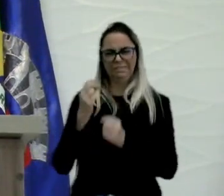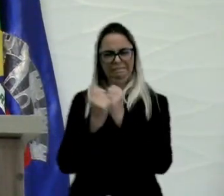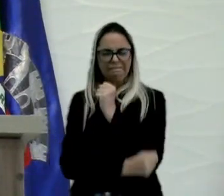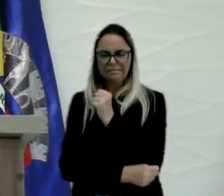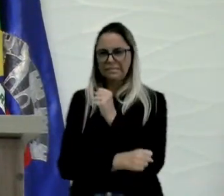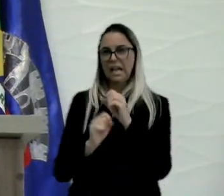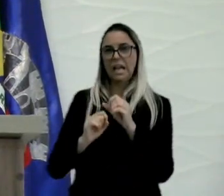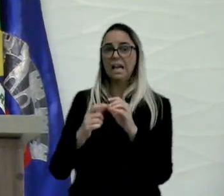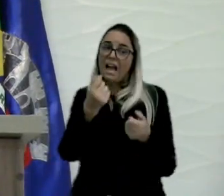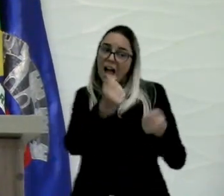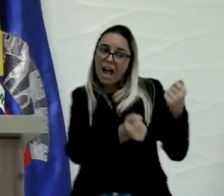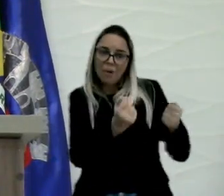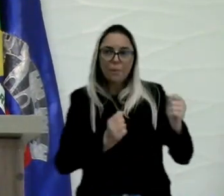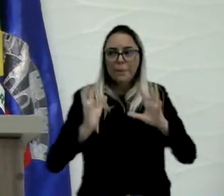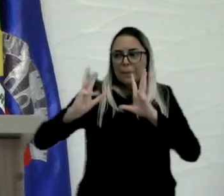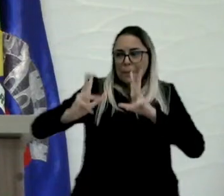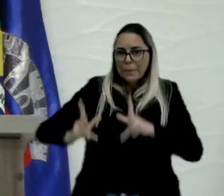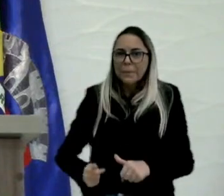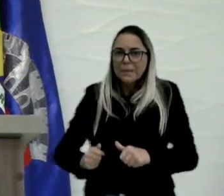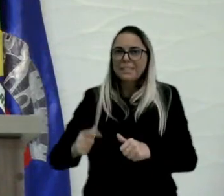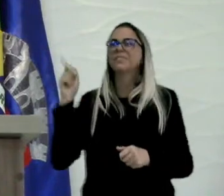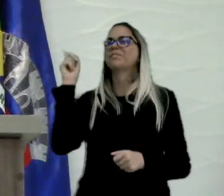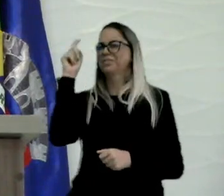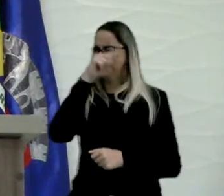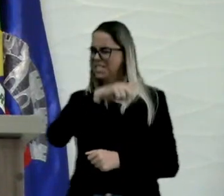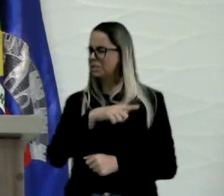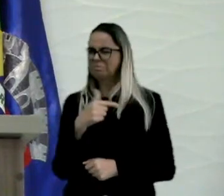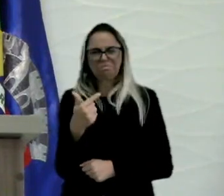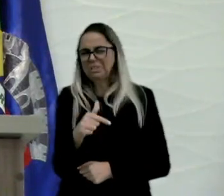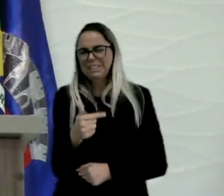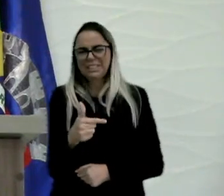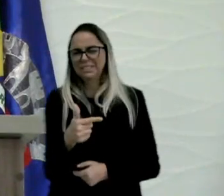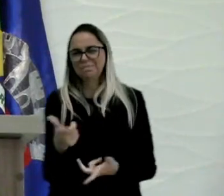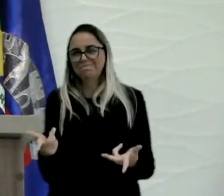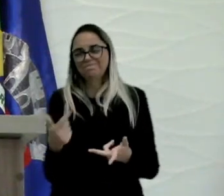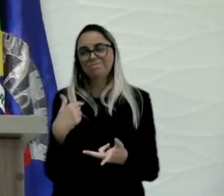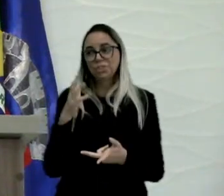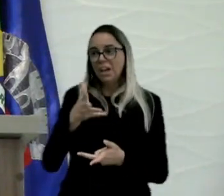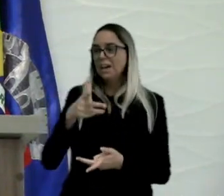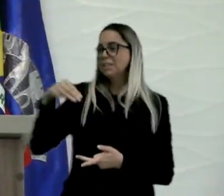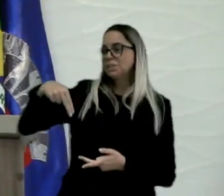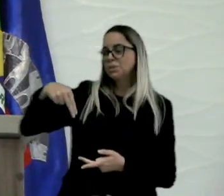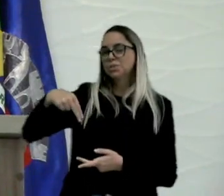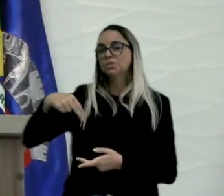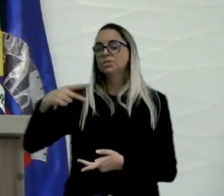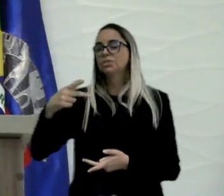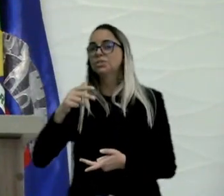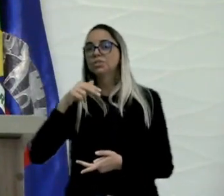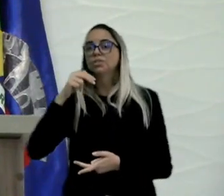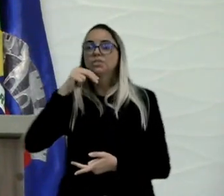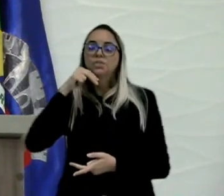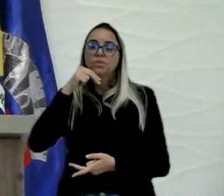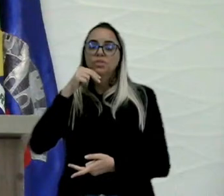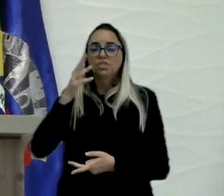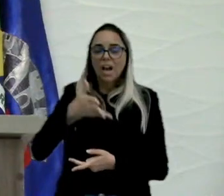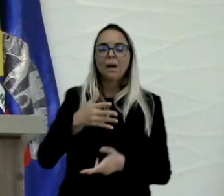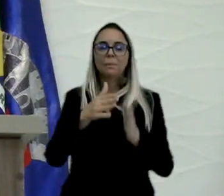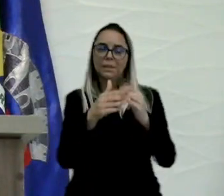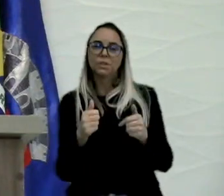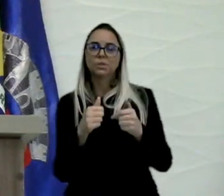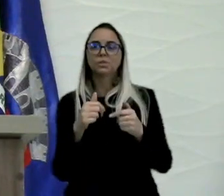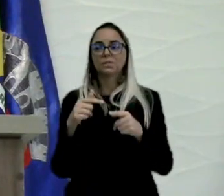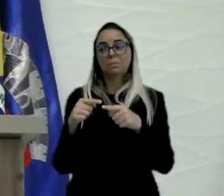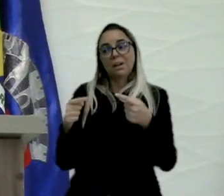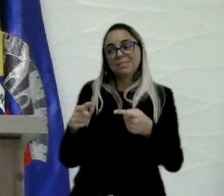força o vereador Nilton por várias vezes aqui nessa Tribuna solicitou outros vereadores também então agora nós conseguimos com alguns